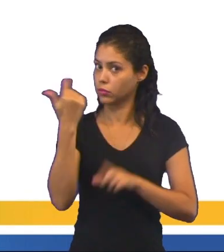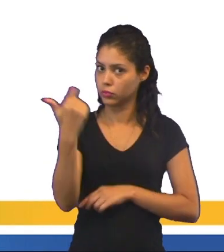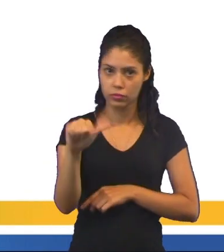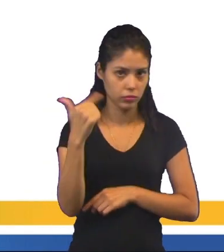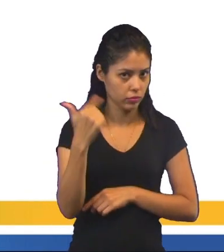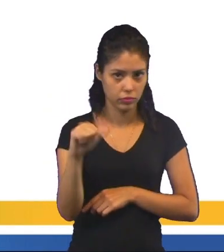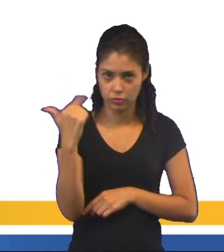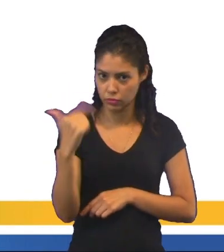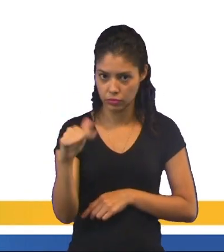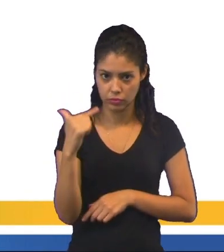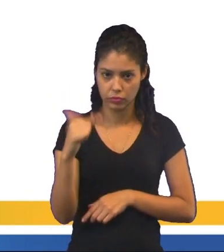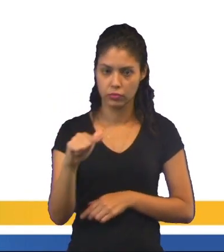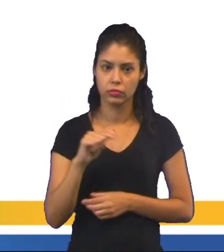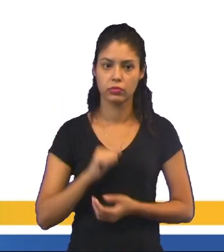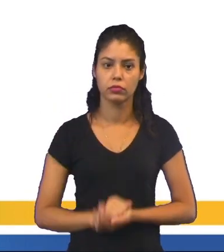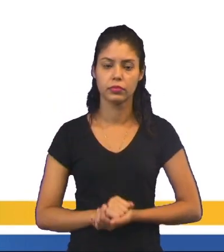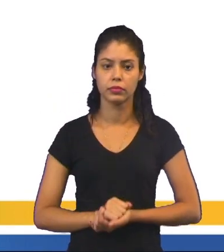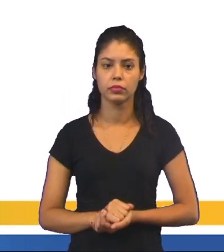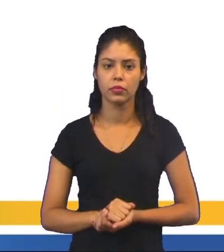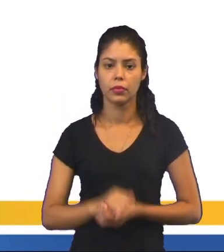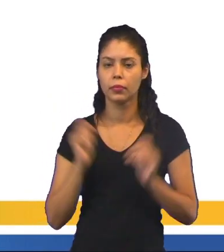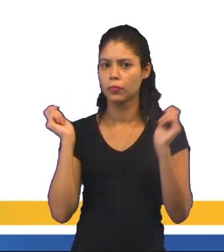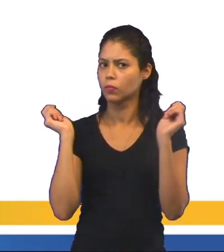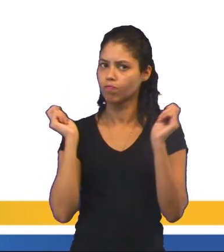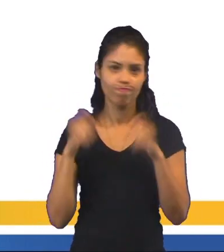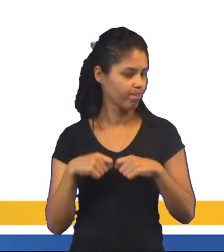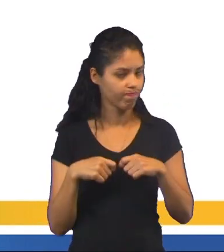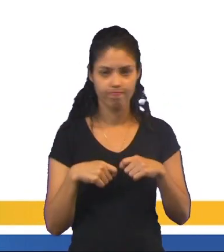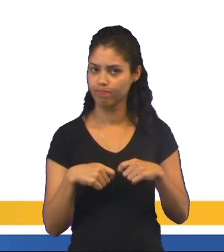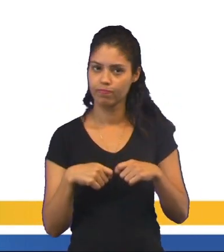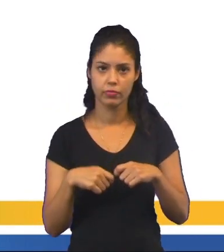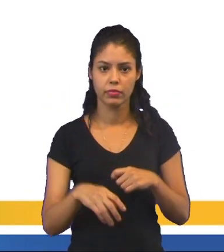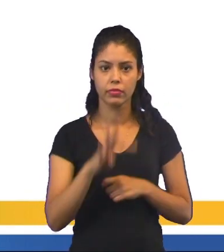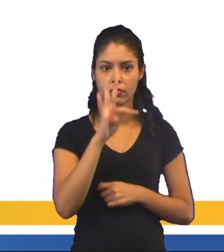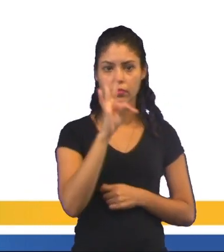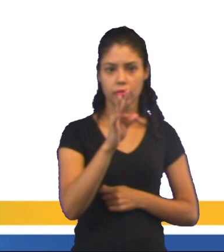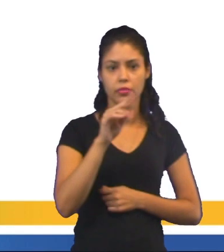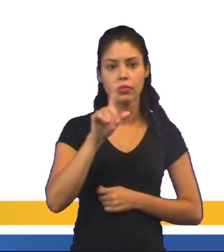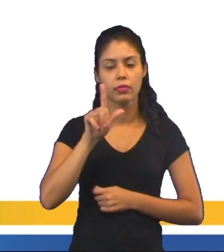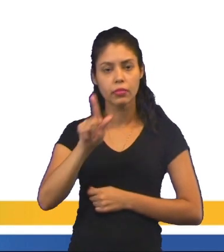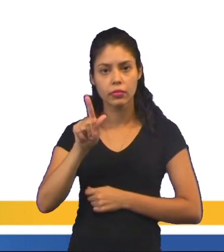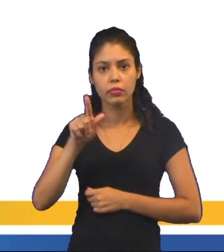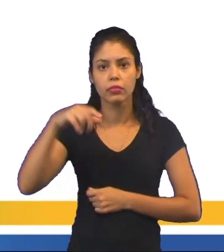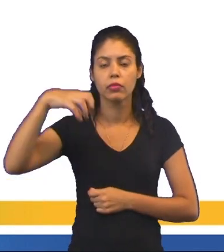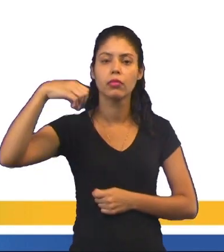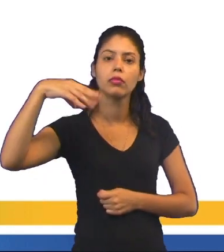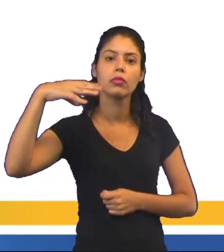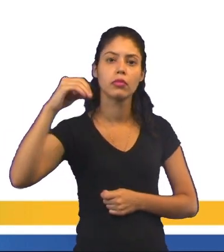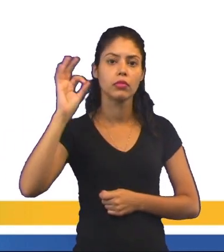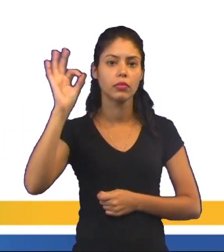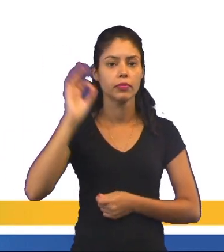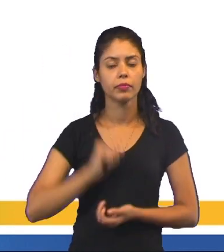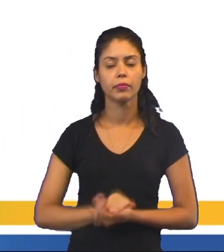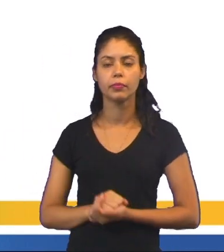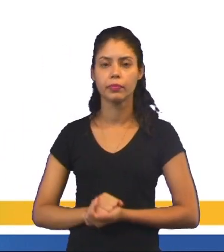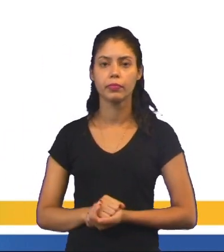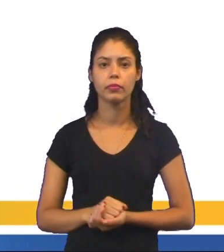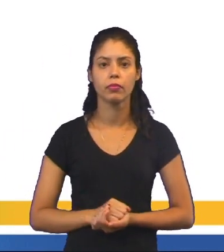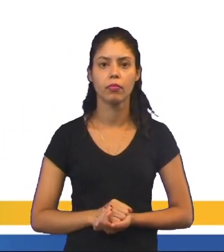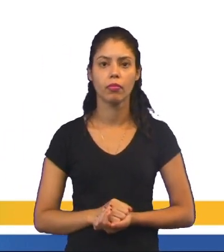não irá existir pois não é possível calcular a tangente de